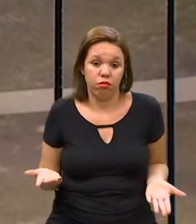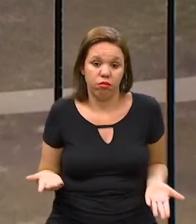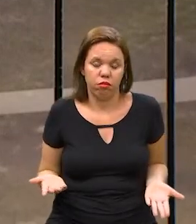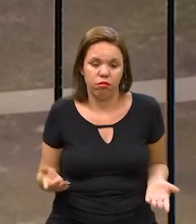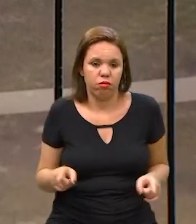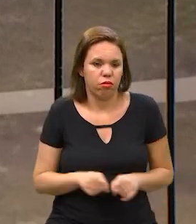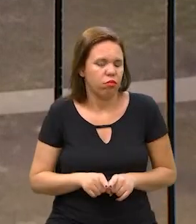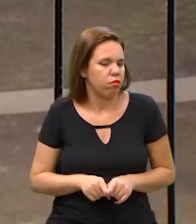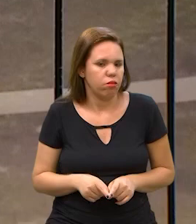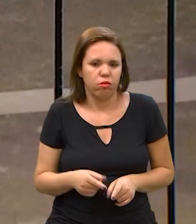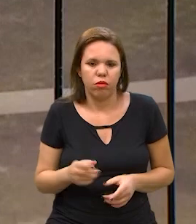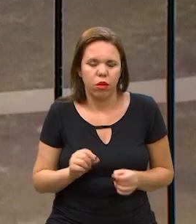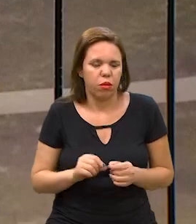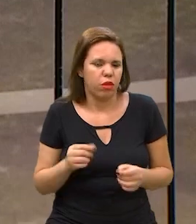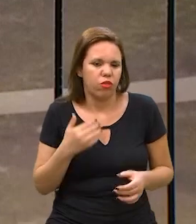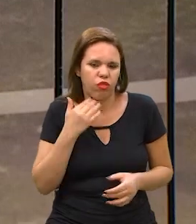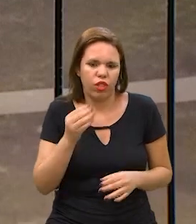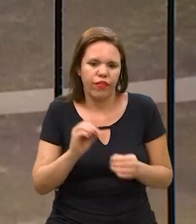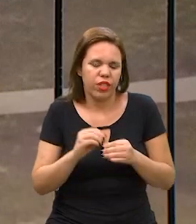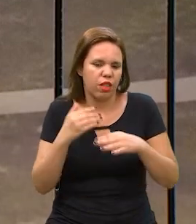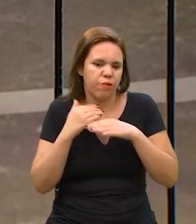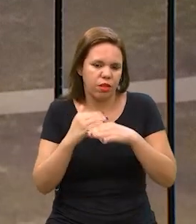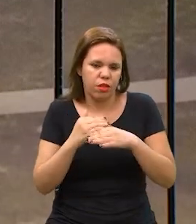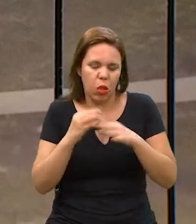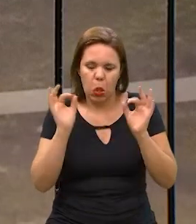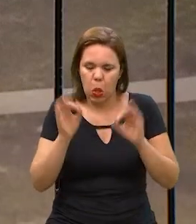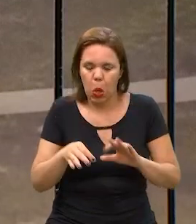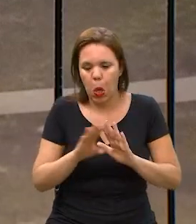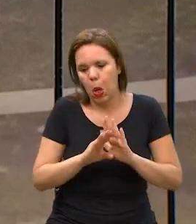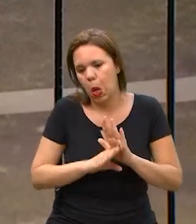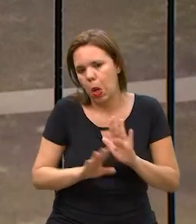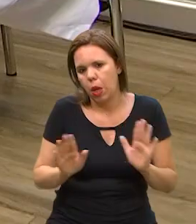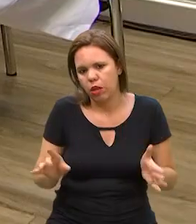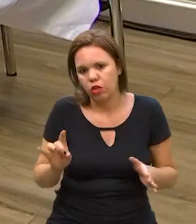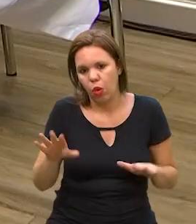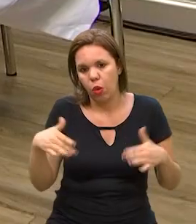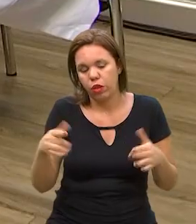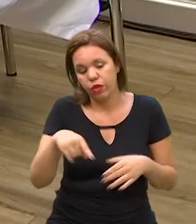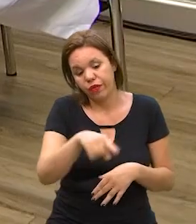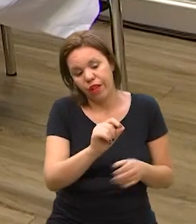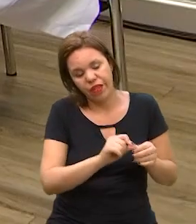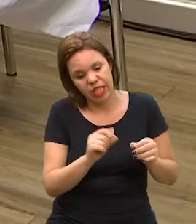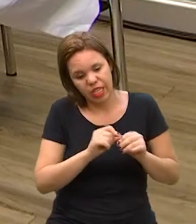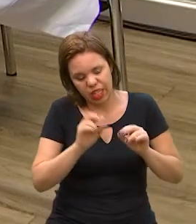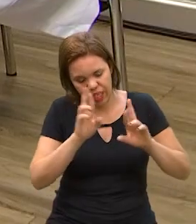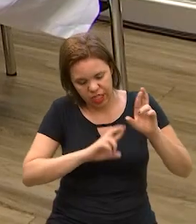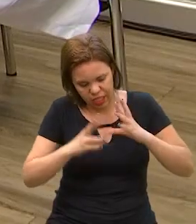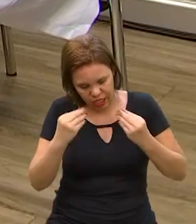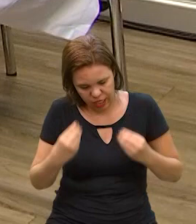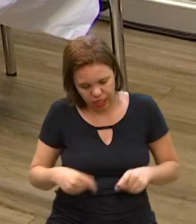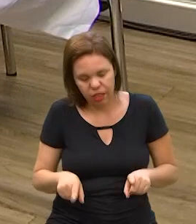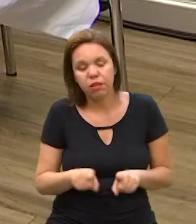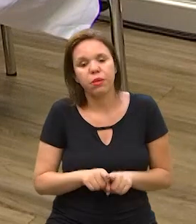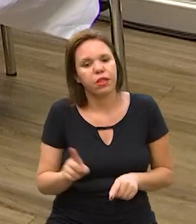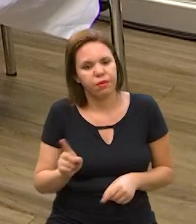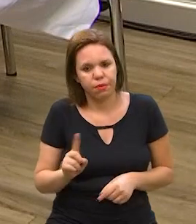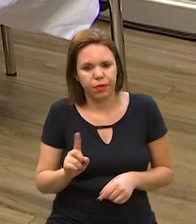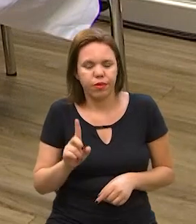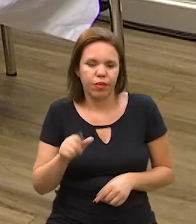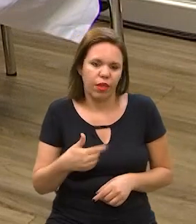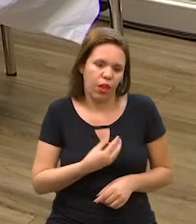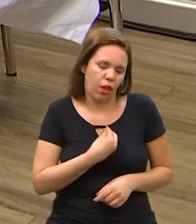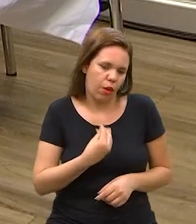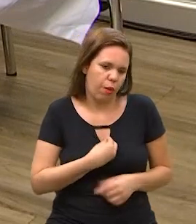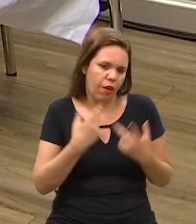etc., mas não vale fazer isso, esse padrão, essa alimentação mais correta, etc., só quando vai fazer o exame também não. Ideal que se fosse